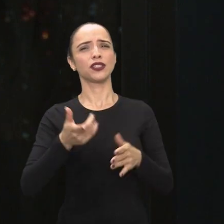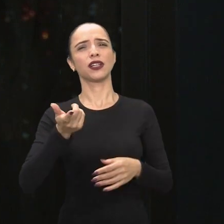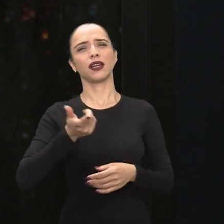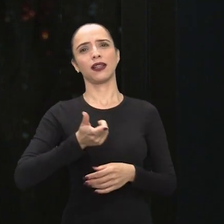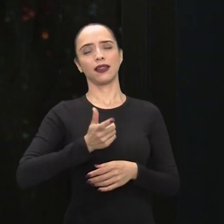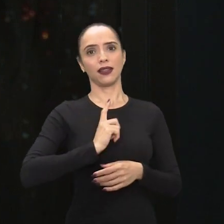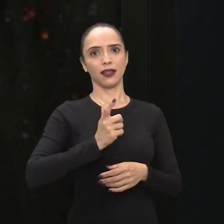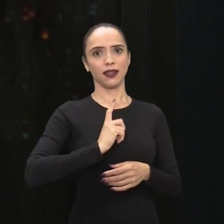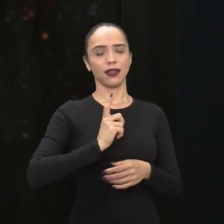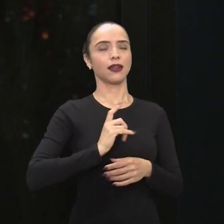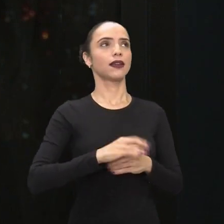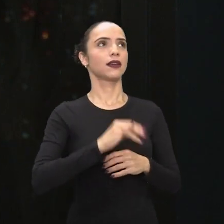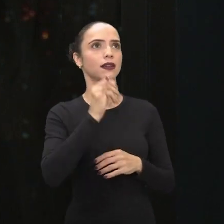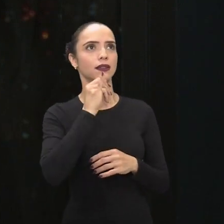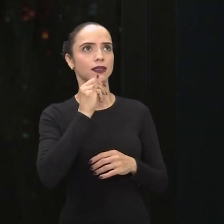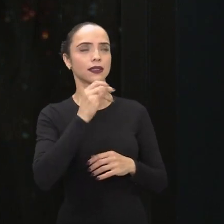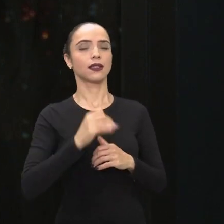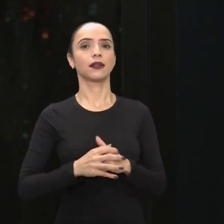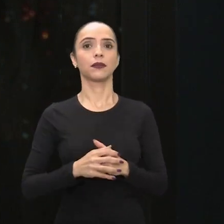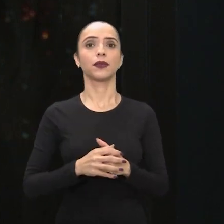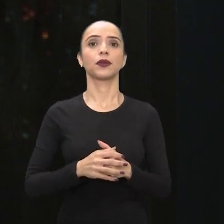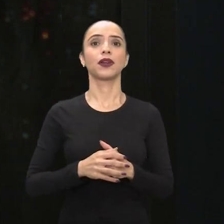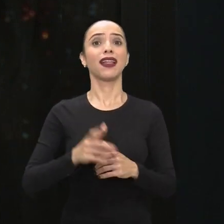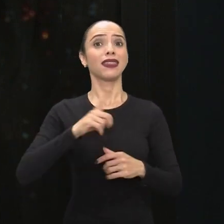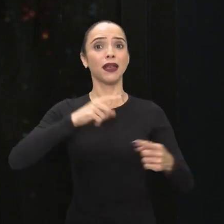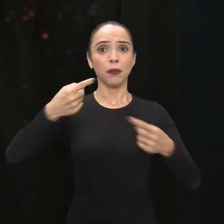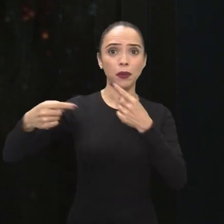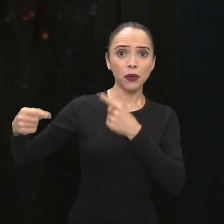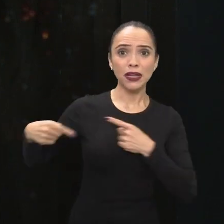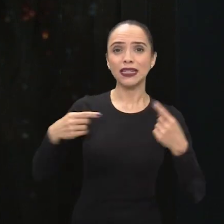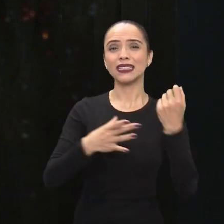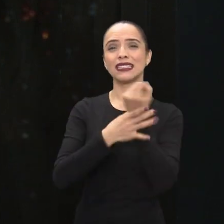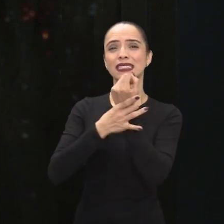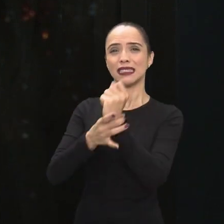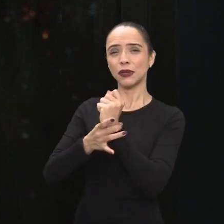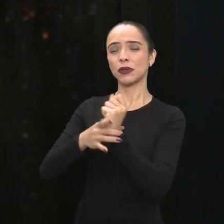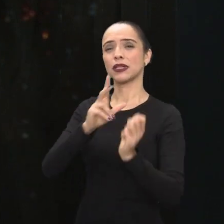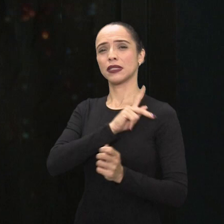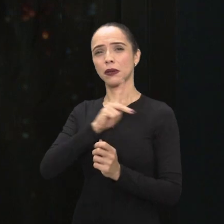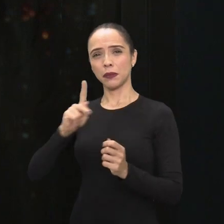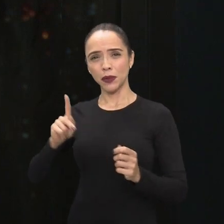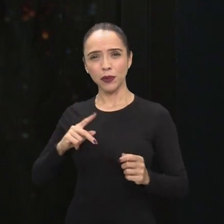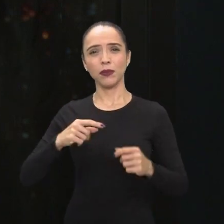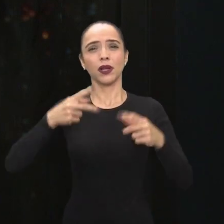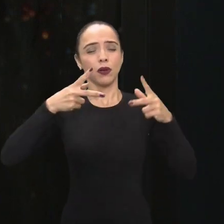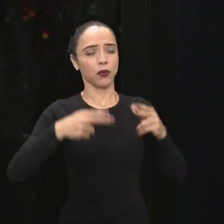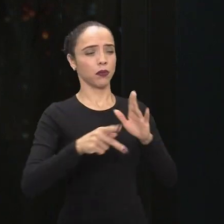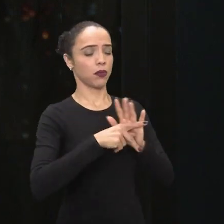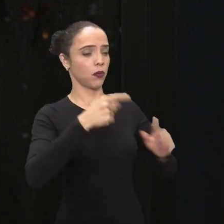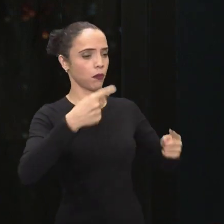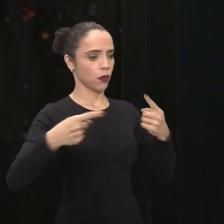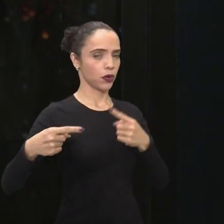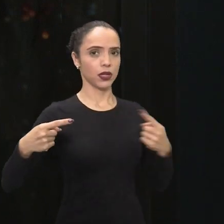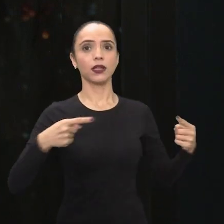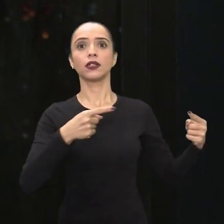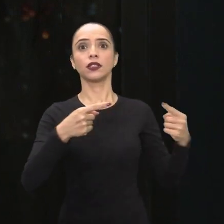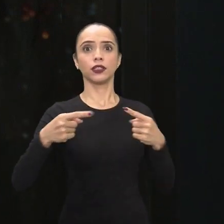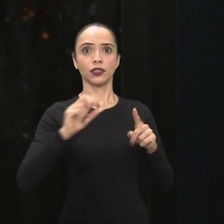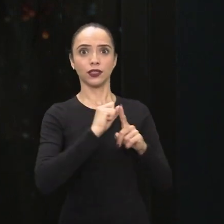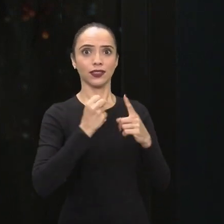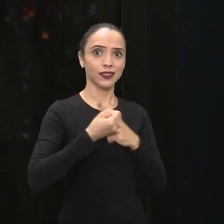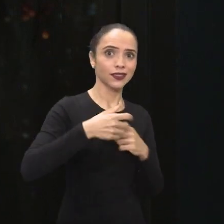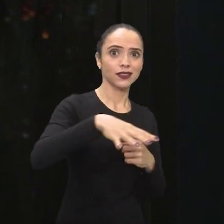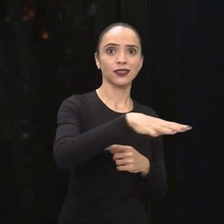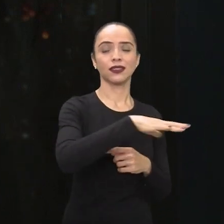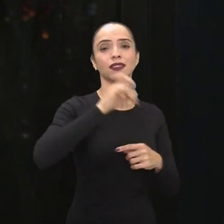já um pouco do nosso sistema que os planos no geral não tiveram que ele encaixa as políticas de Segurança Pública enquanto políticas públicas com a prática mesmo de direitos